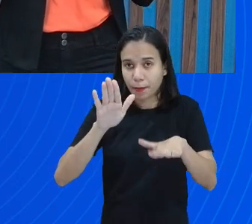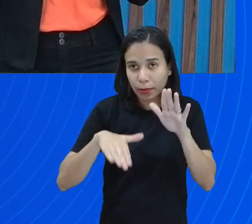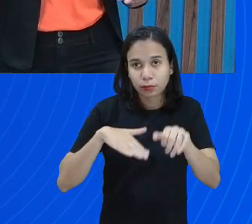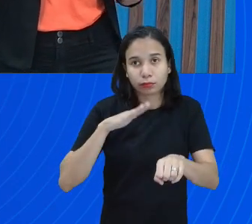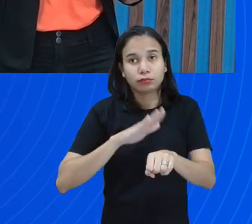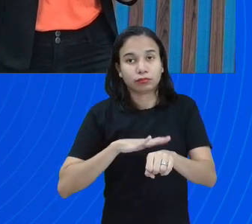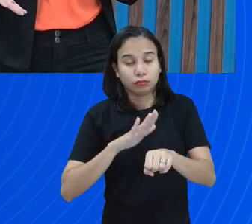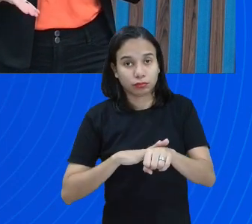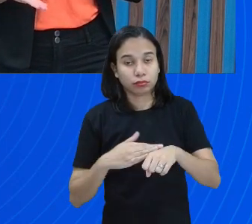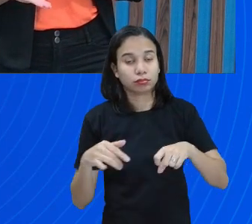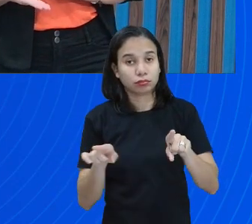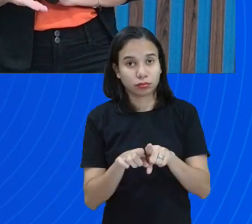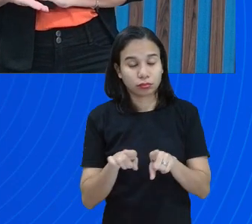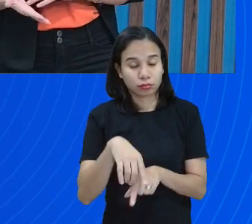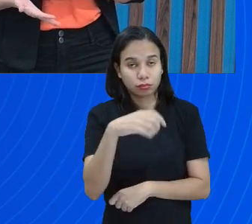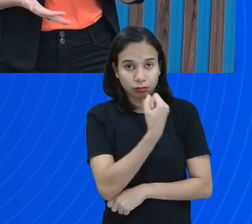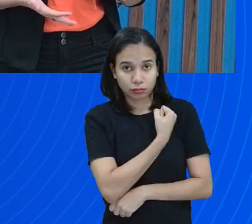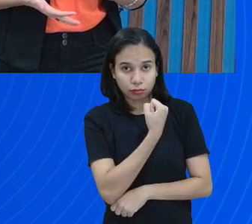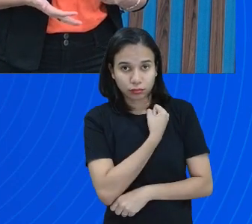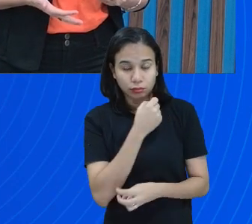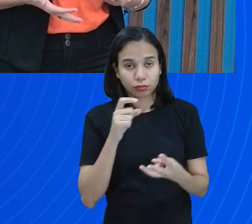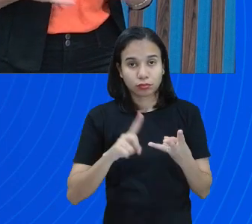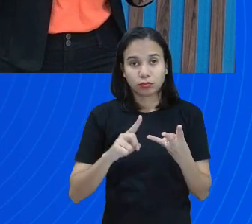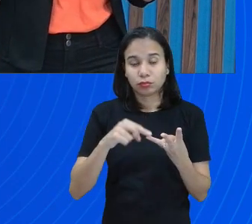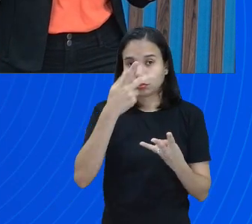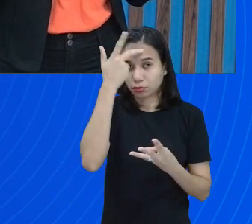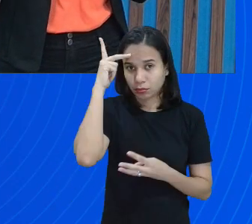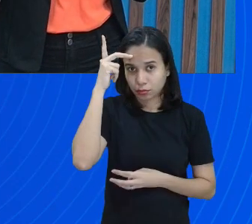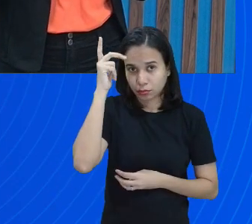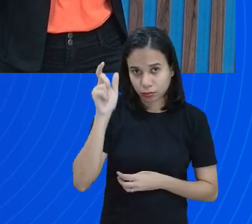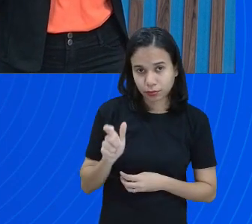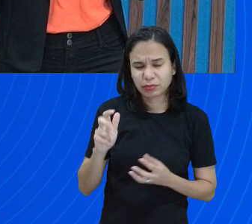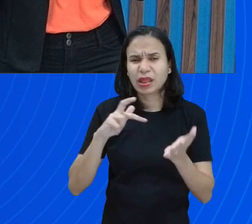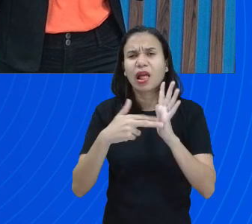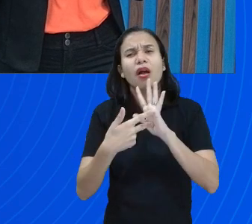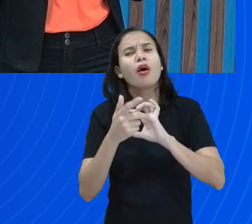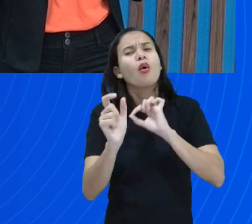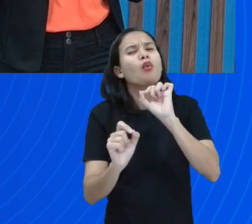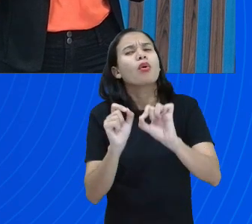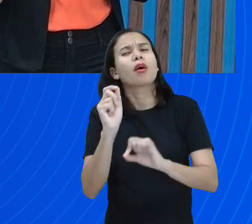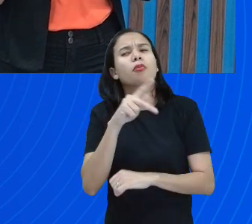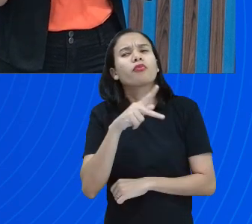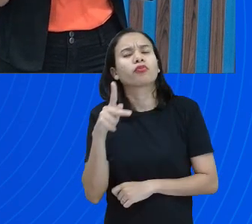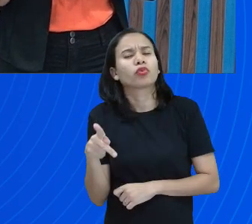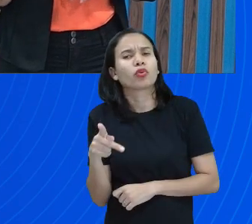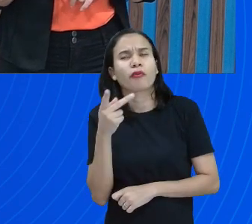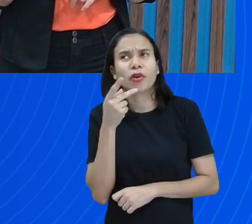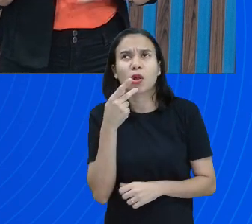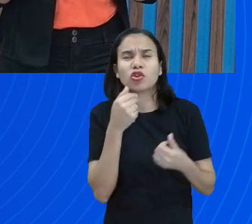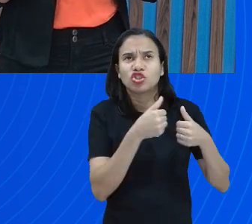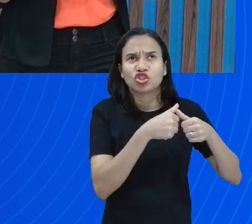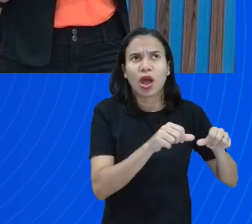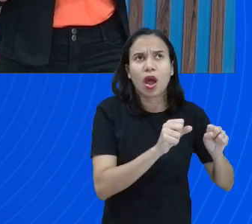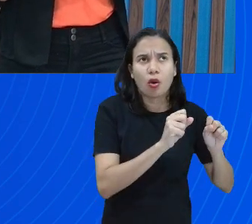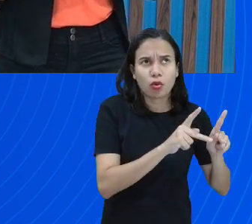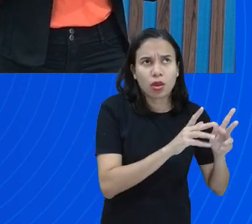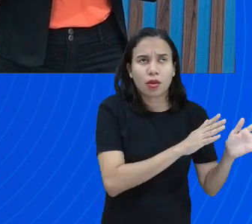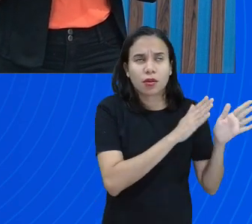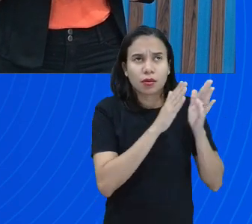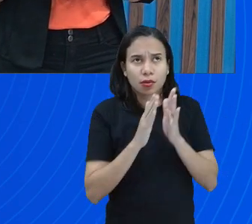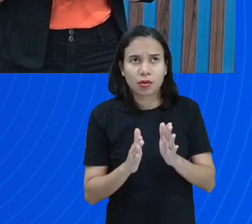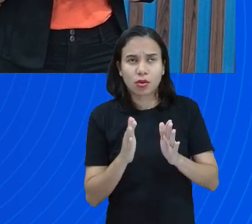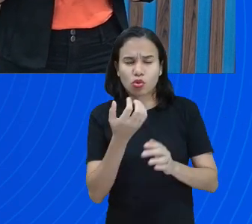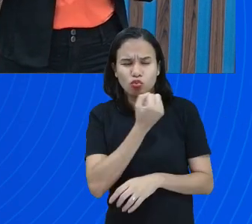com o tempo, o número e a pessoa. O que significa isso, professora? Você já falou de estado, você agora está falando